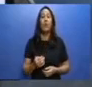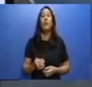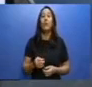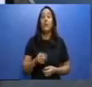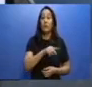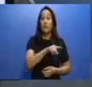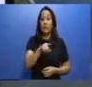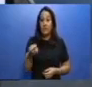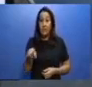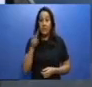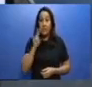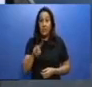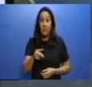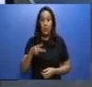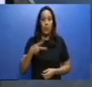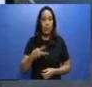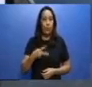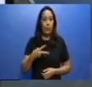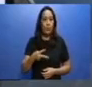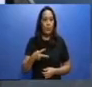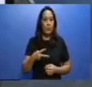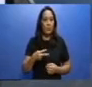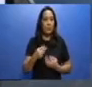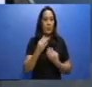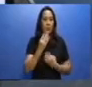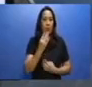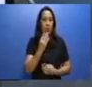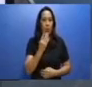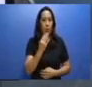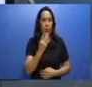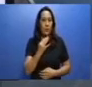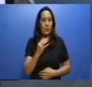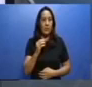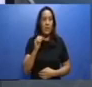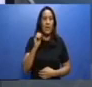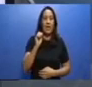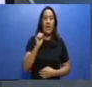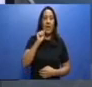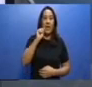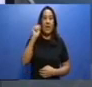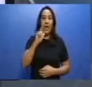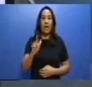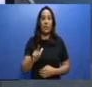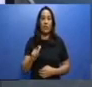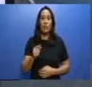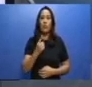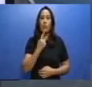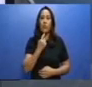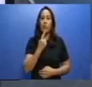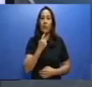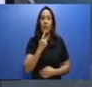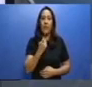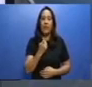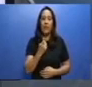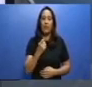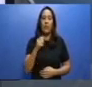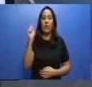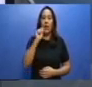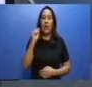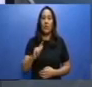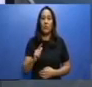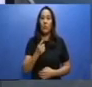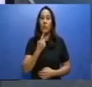só. Vermelho, azul, azul, vermelho. Vermelho, azul,